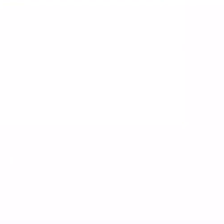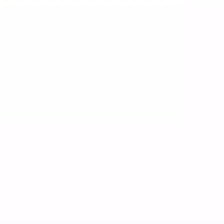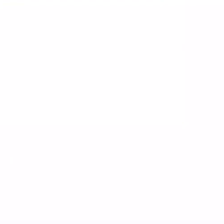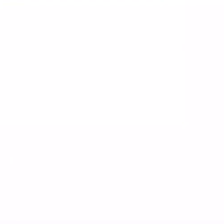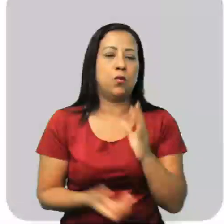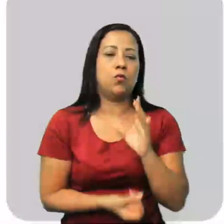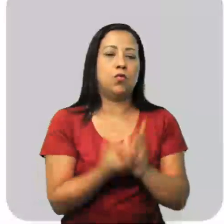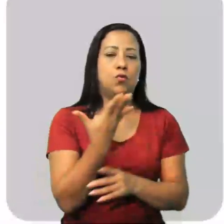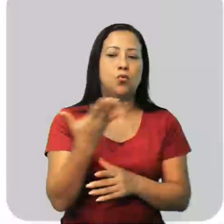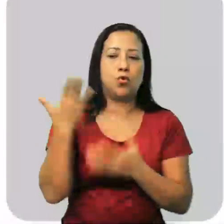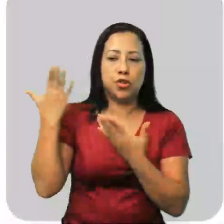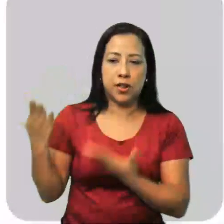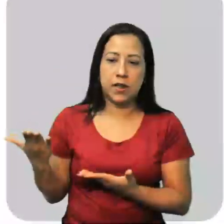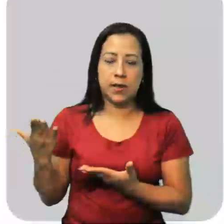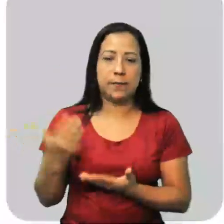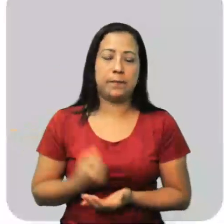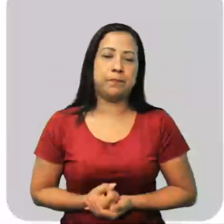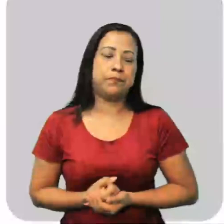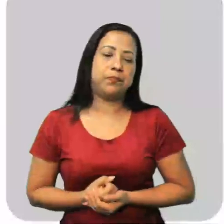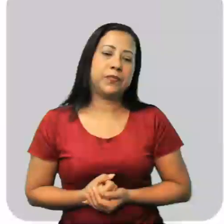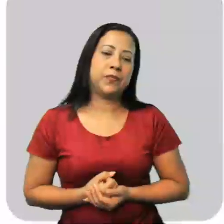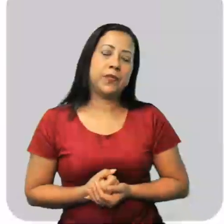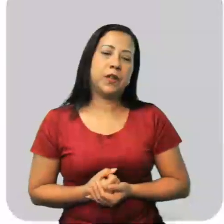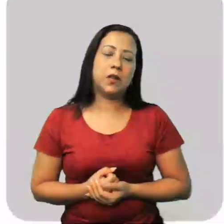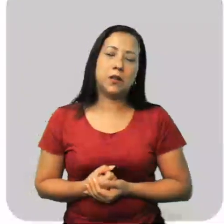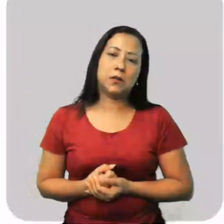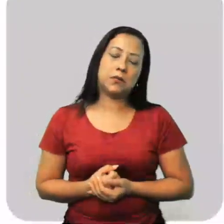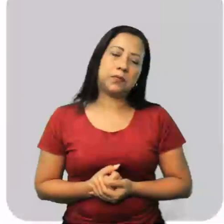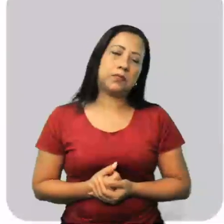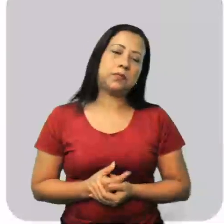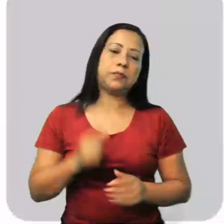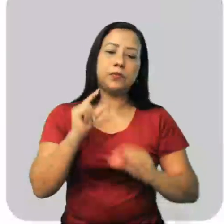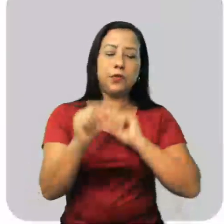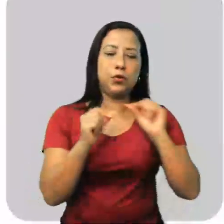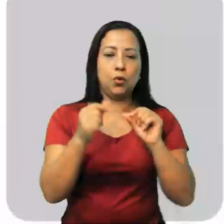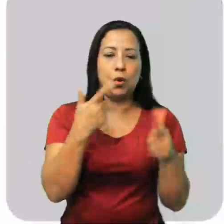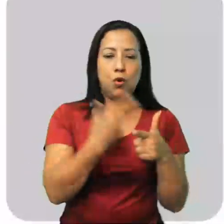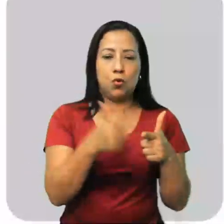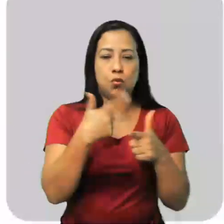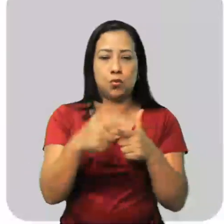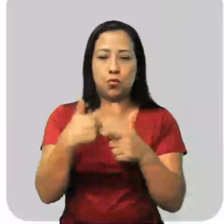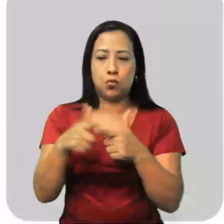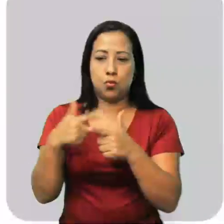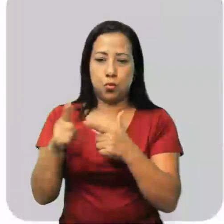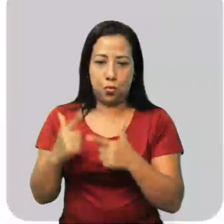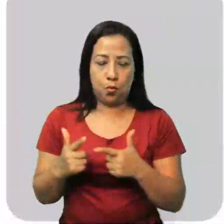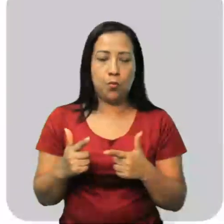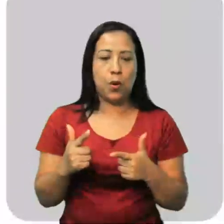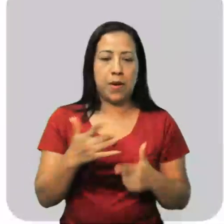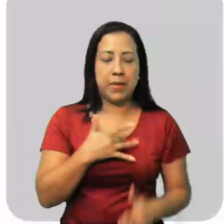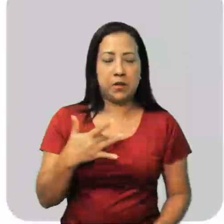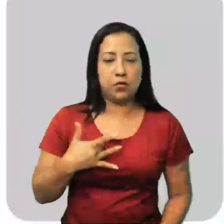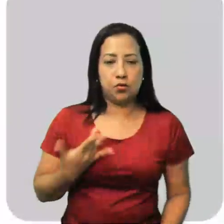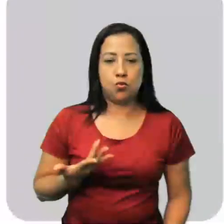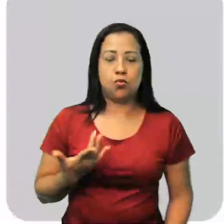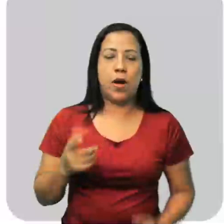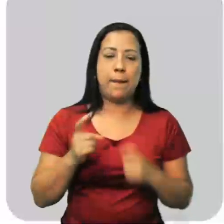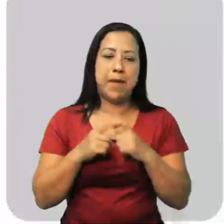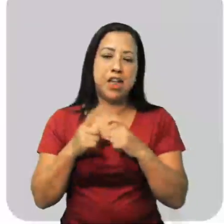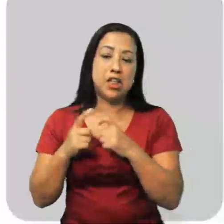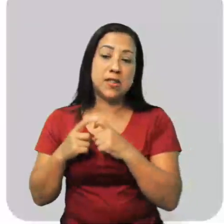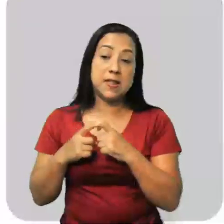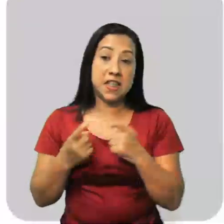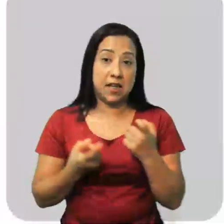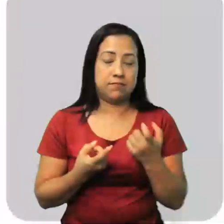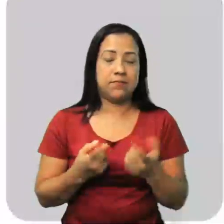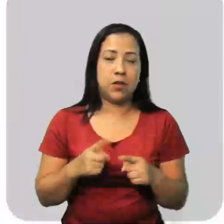aqui, ó, ok? Veja só, o avanço da solução de problemas sanitários, na medicina, como nós estamos tendo hoje a pandemia, nunca